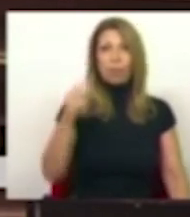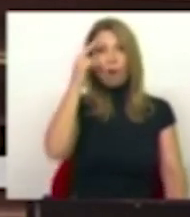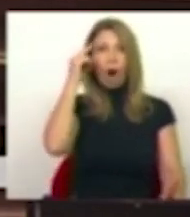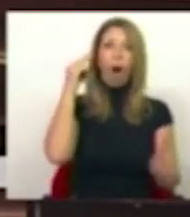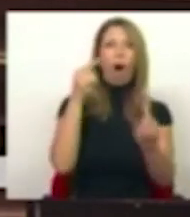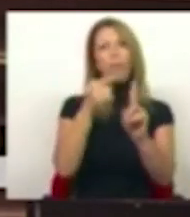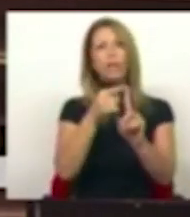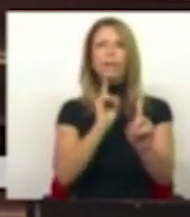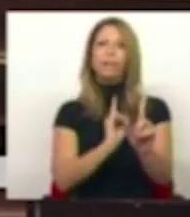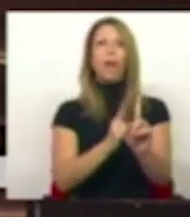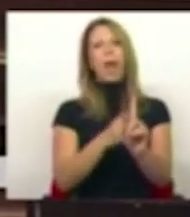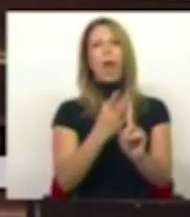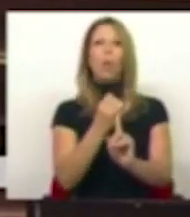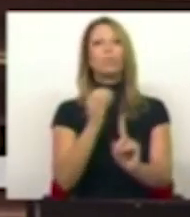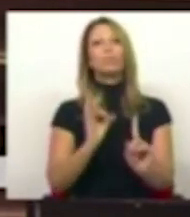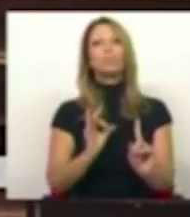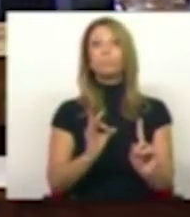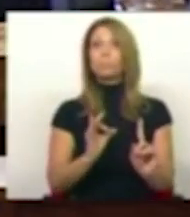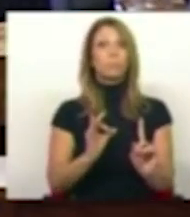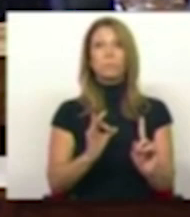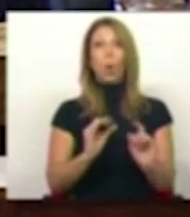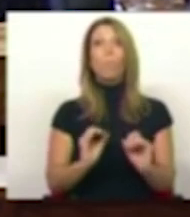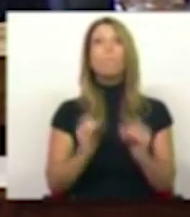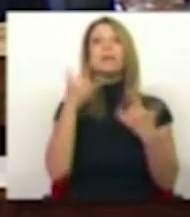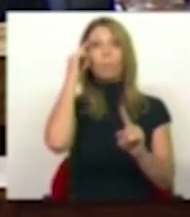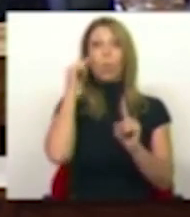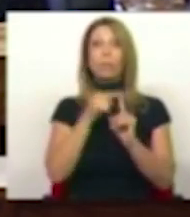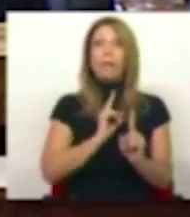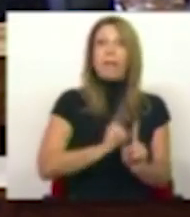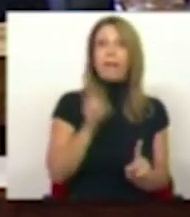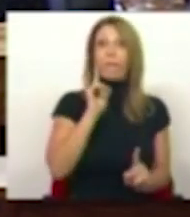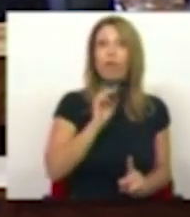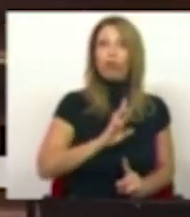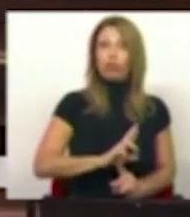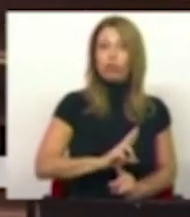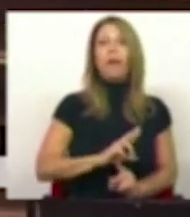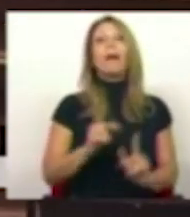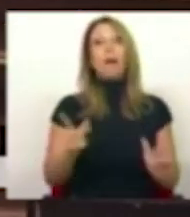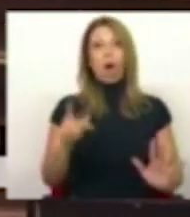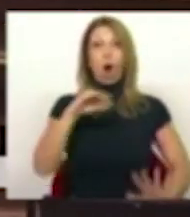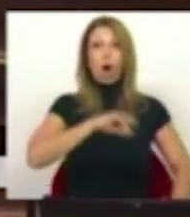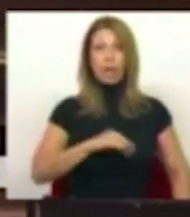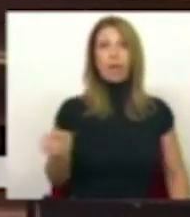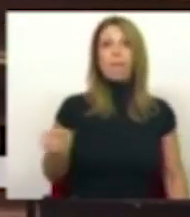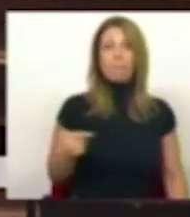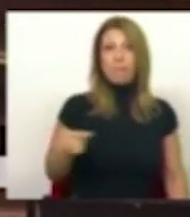último, mas de objetivo inicial. E o ordenado mínimo de 900 euros é um ordenado